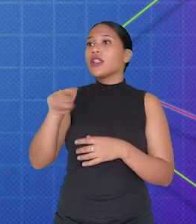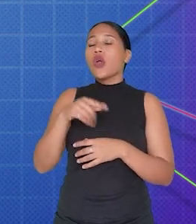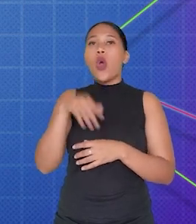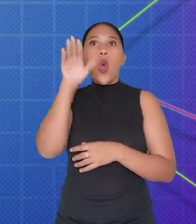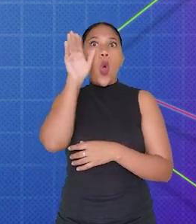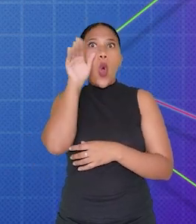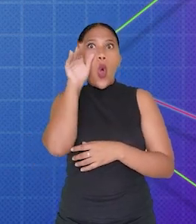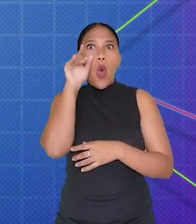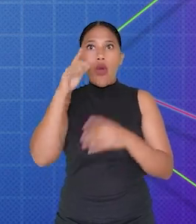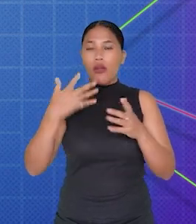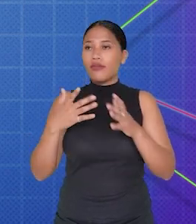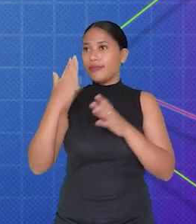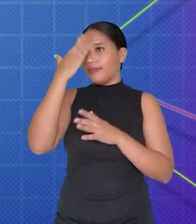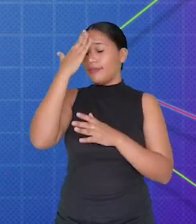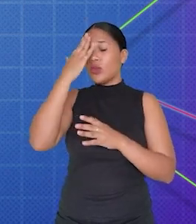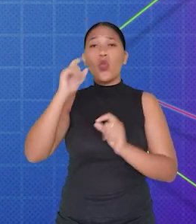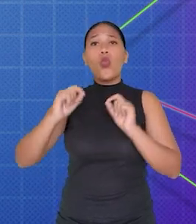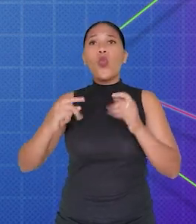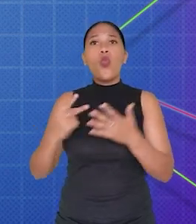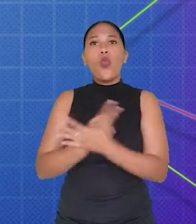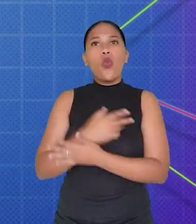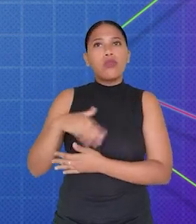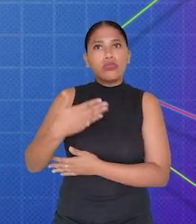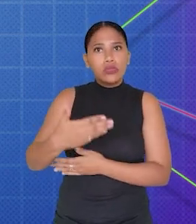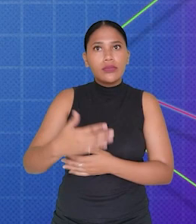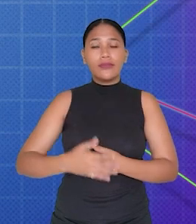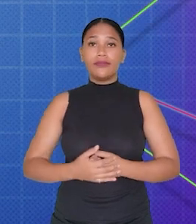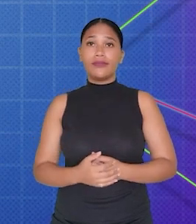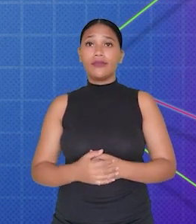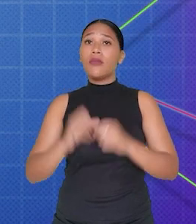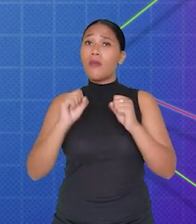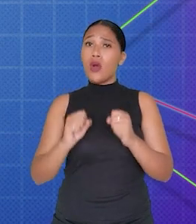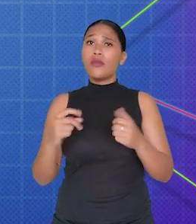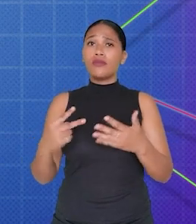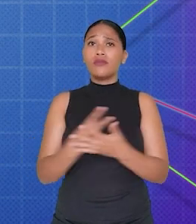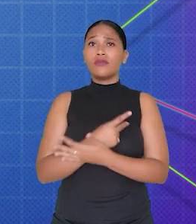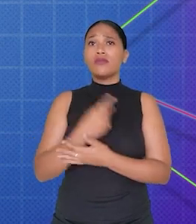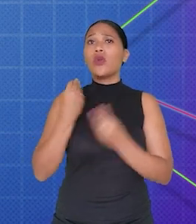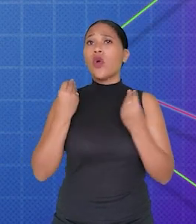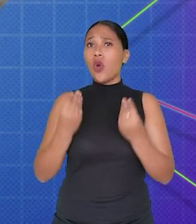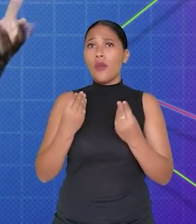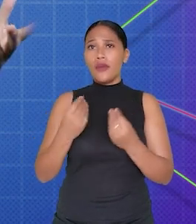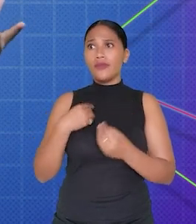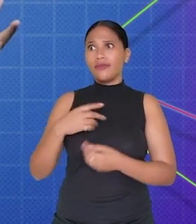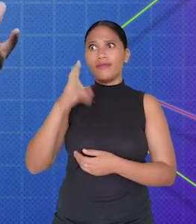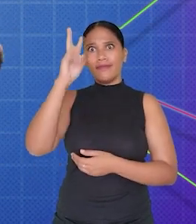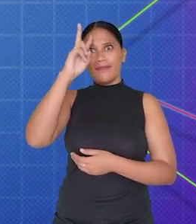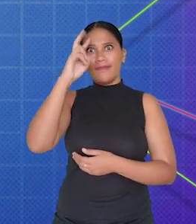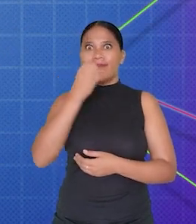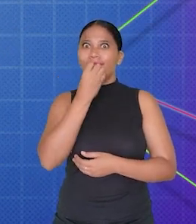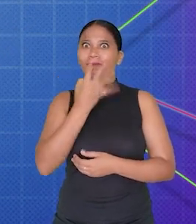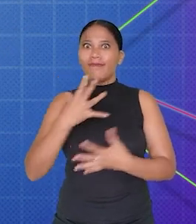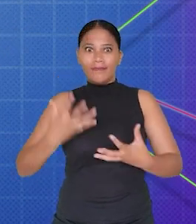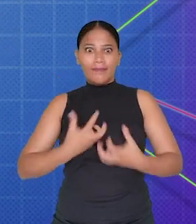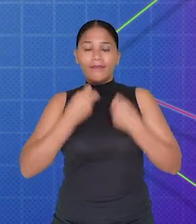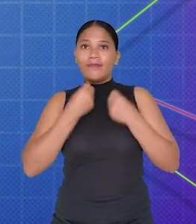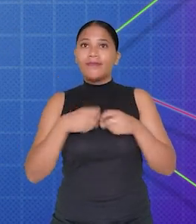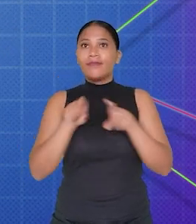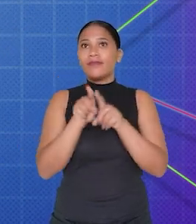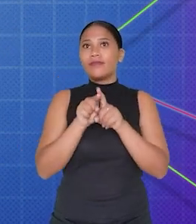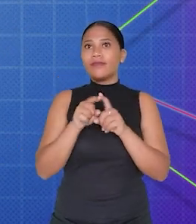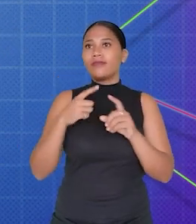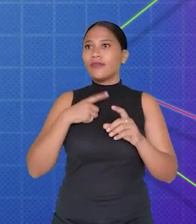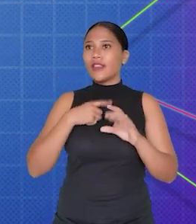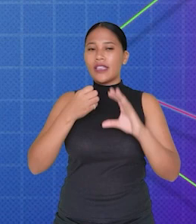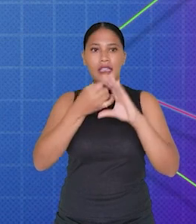fiquem curiosos para saber o que acontecerá a seguir. Isso pode ser alcançado por meio de enredos surpreendentes, personagens